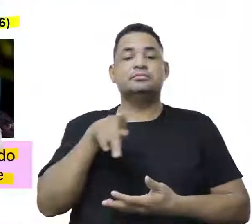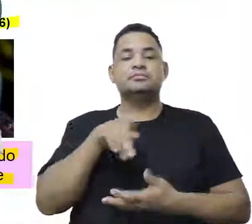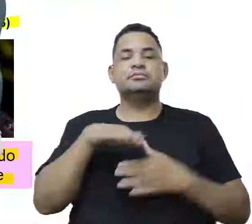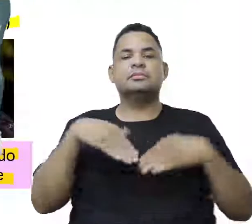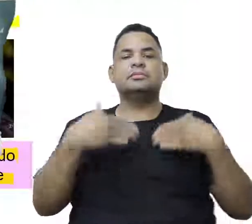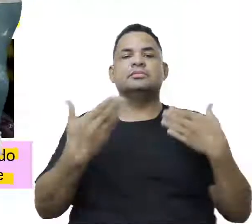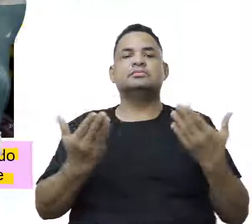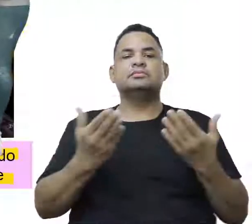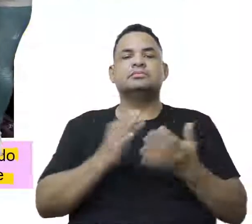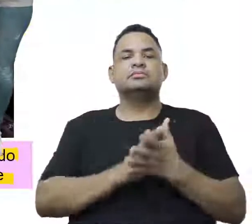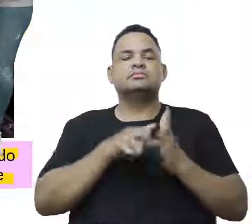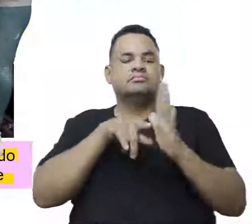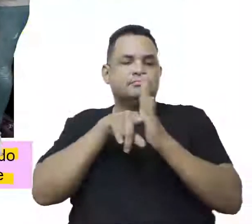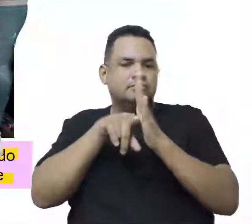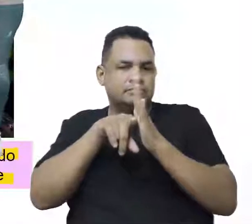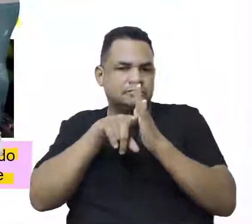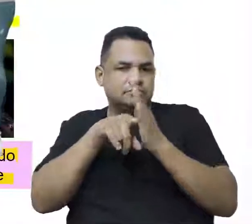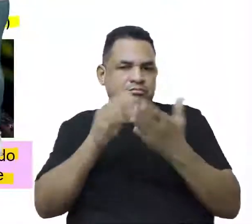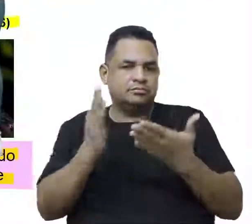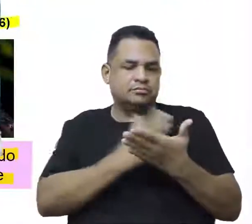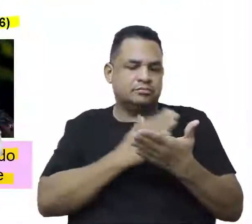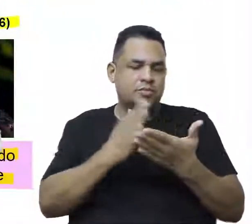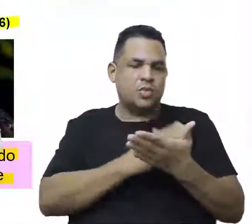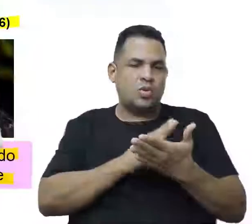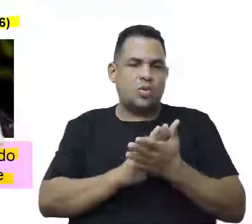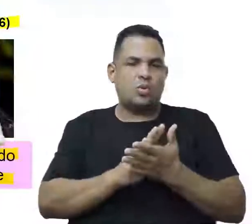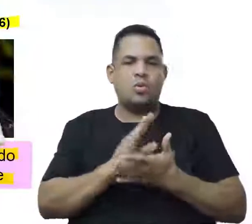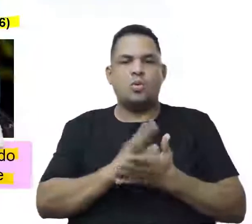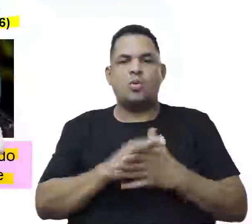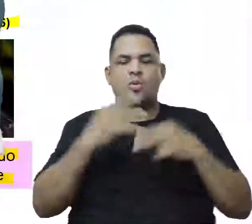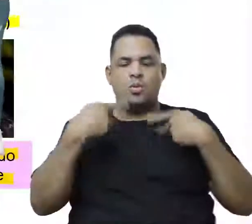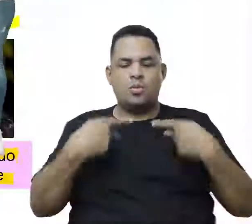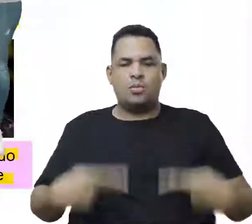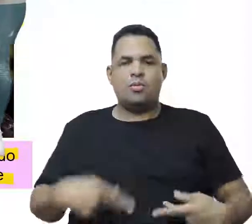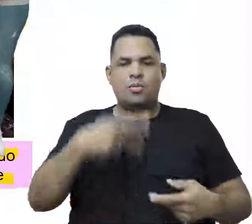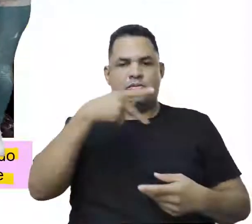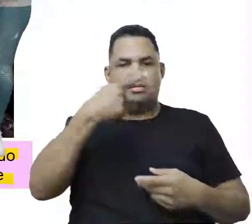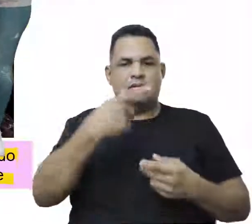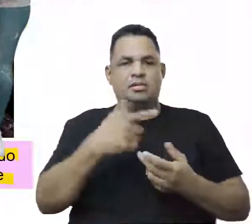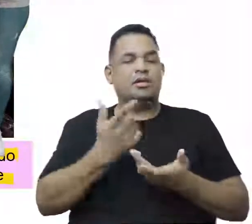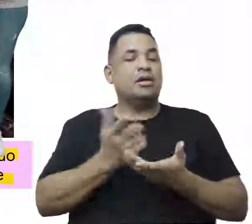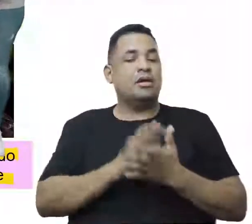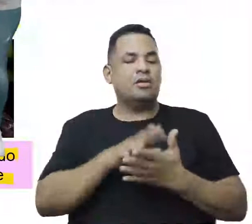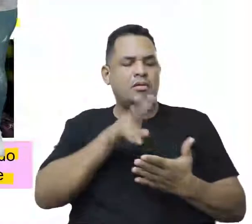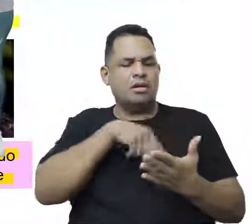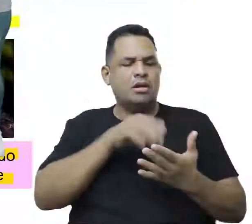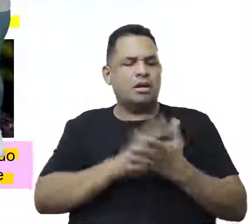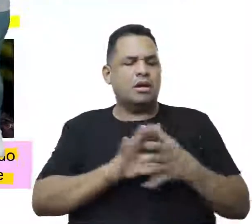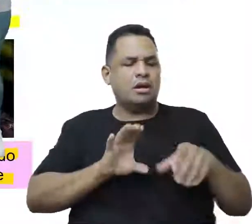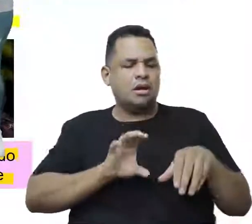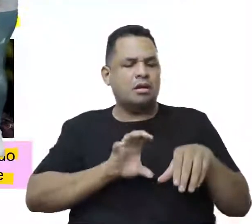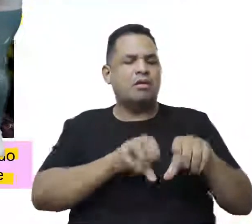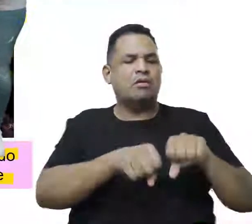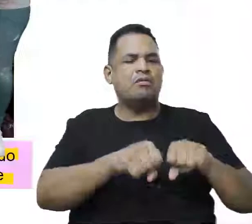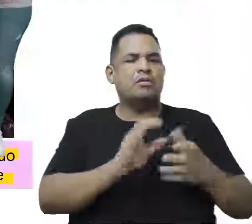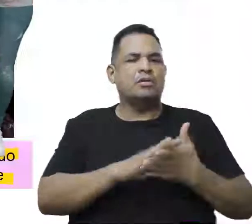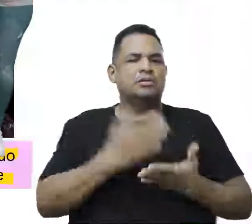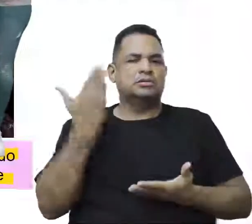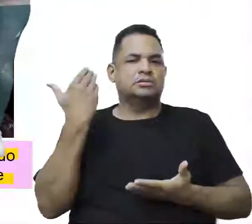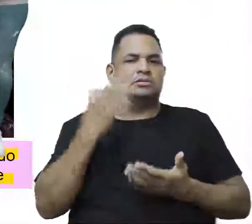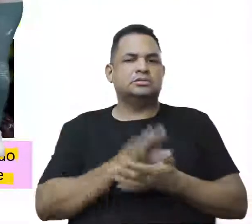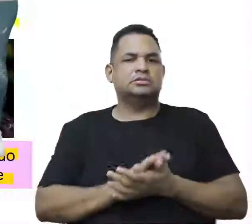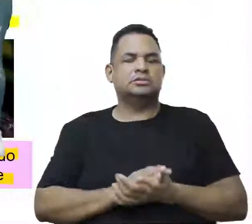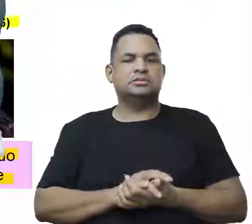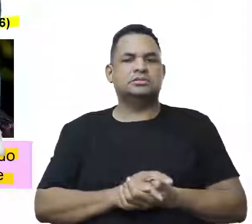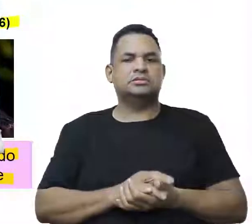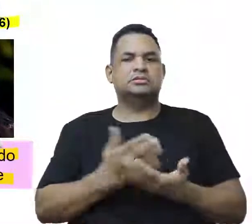a gente vai analisar esse livro O Corpo Fala, eu li ele na minha graduação. Depois eu li de novo. E para fazer a aula